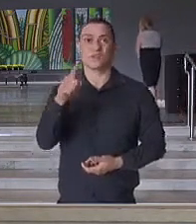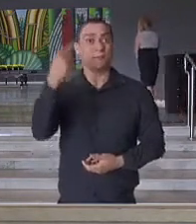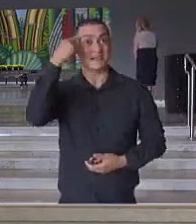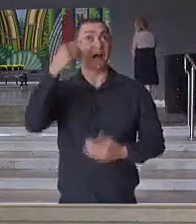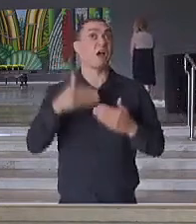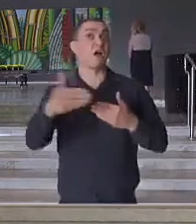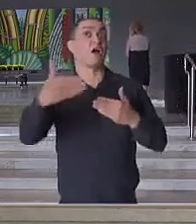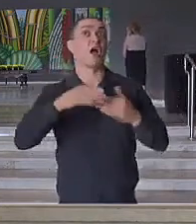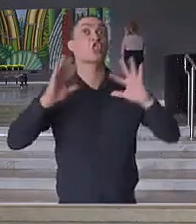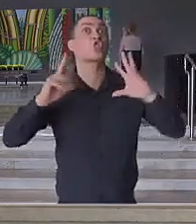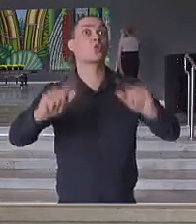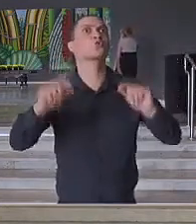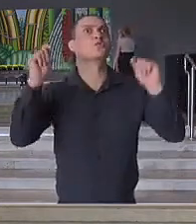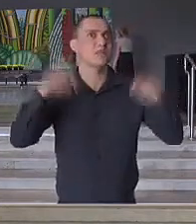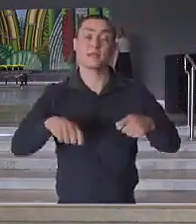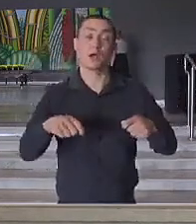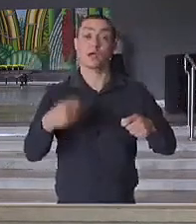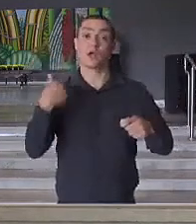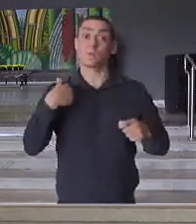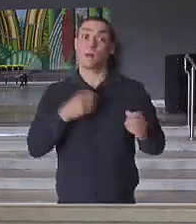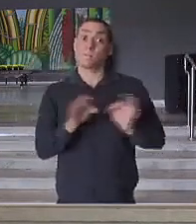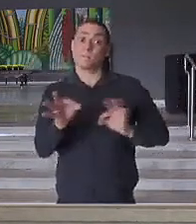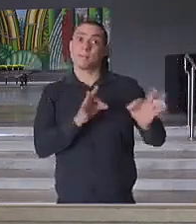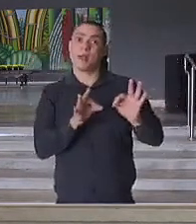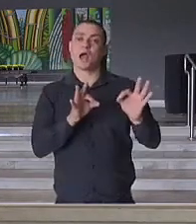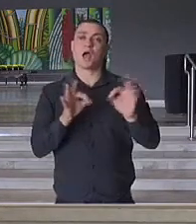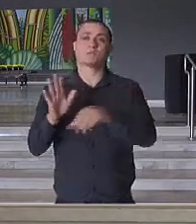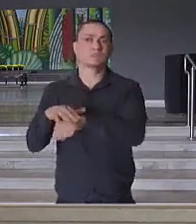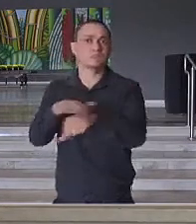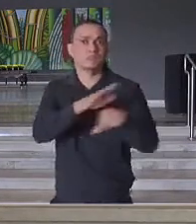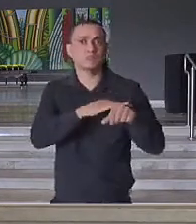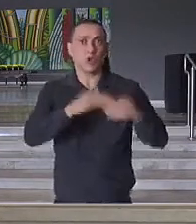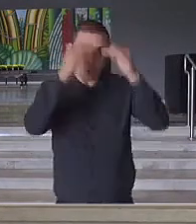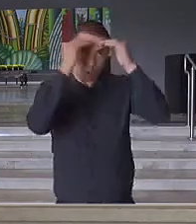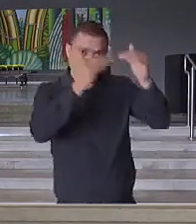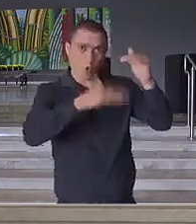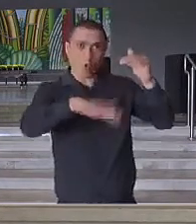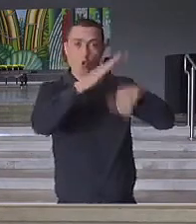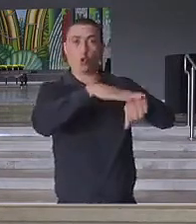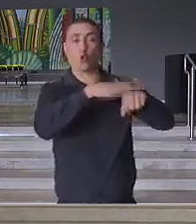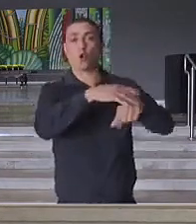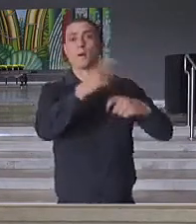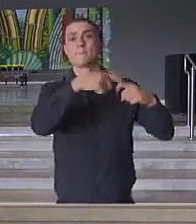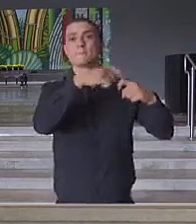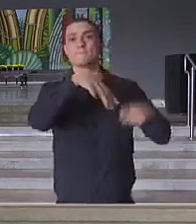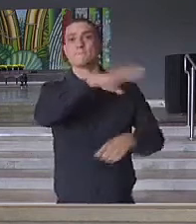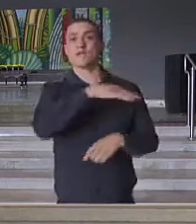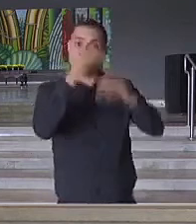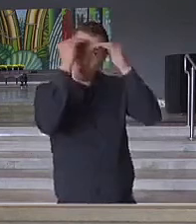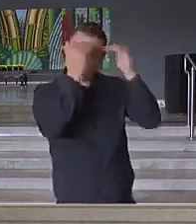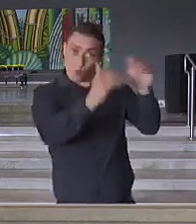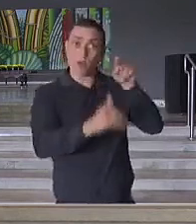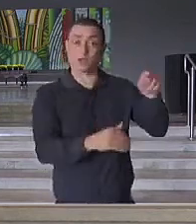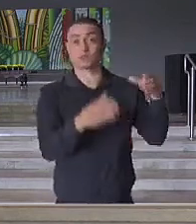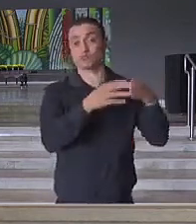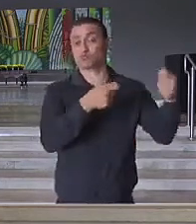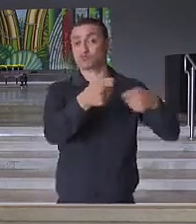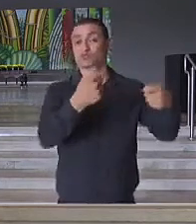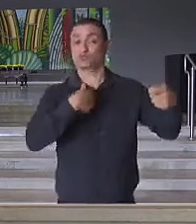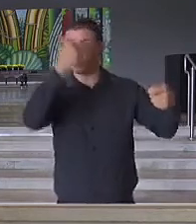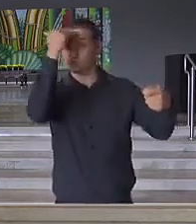prever tudo. É possível você avaliar tudo e seguir o que nós temos feito, a orientação do Centro de Contingência